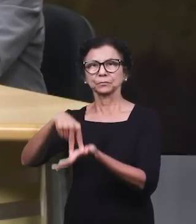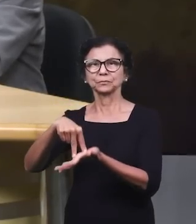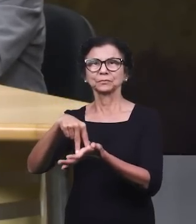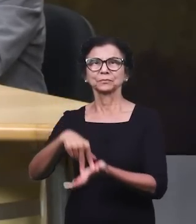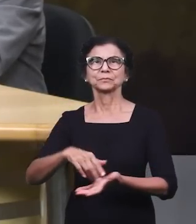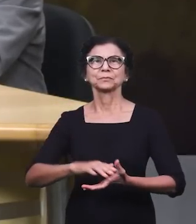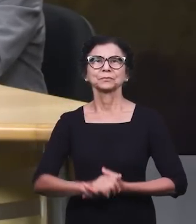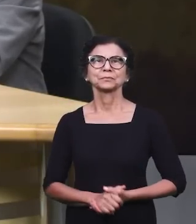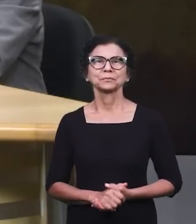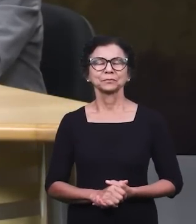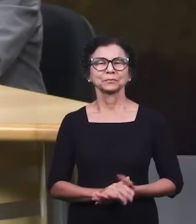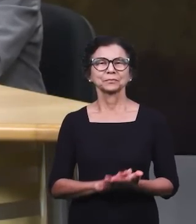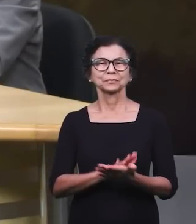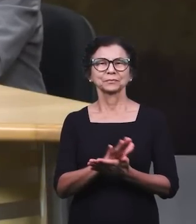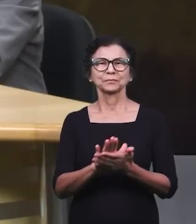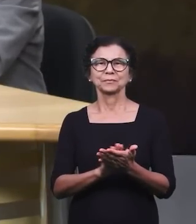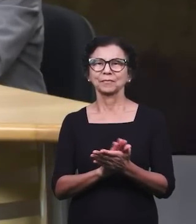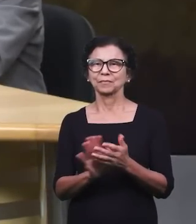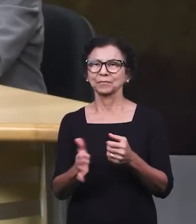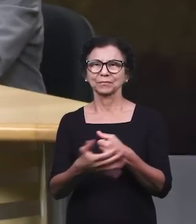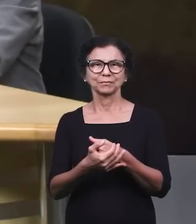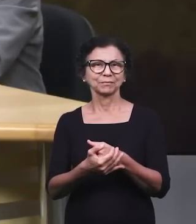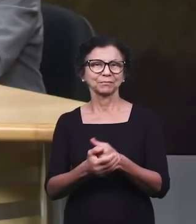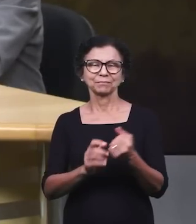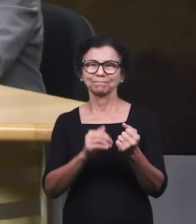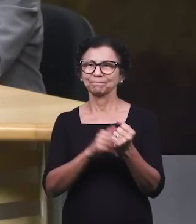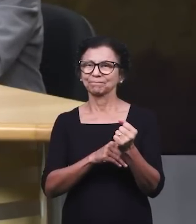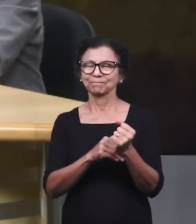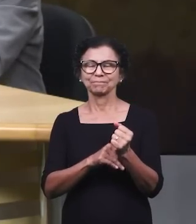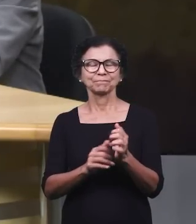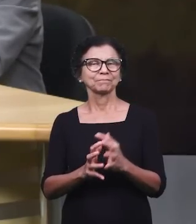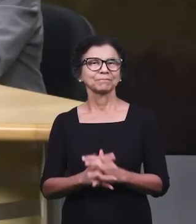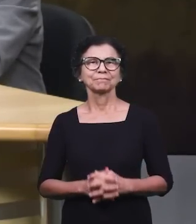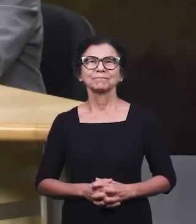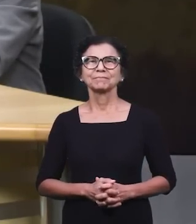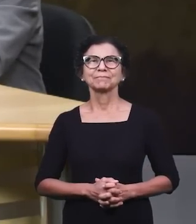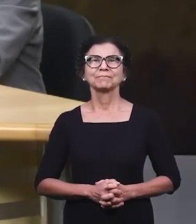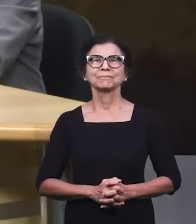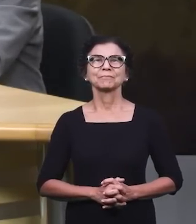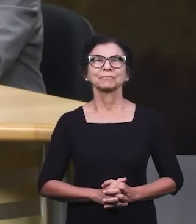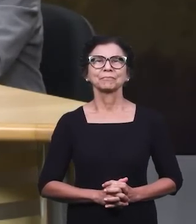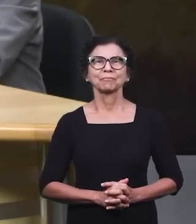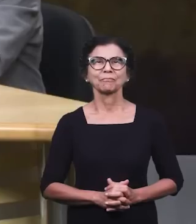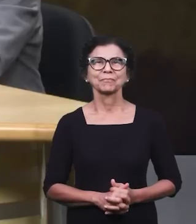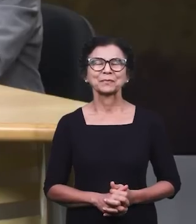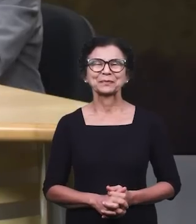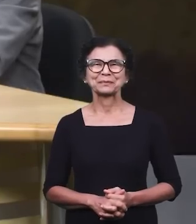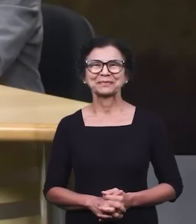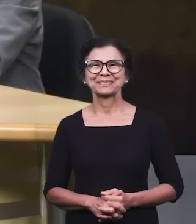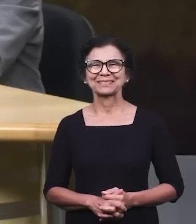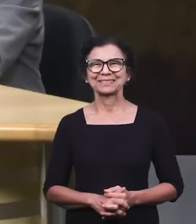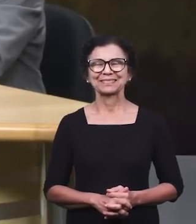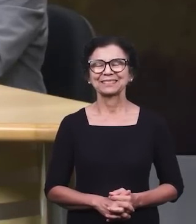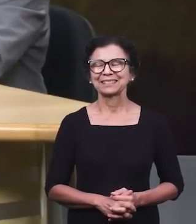vai ficar nada oculto, né? Bom. Deus tem revelado. Josias e Wallace, para a gente não canonizar Abraão,